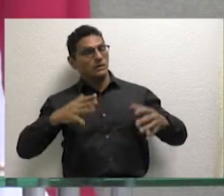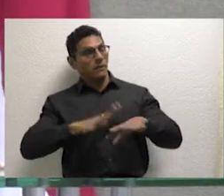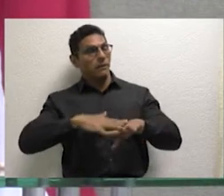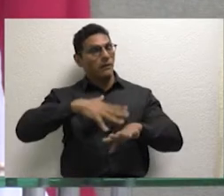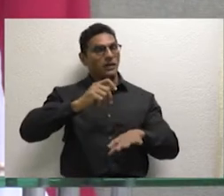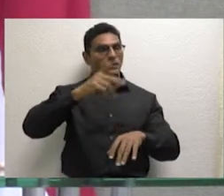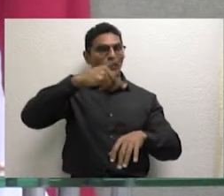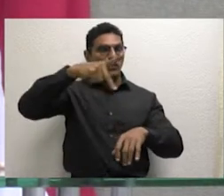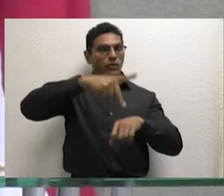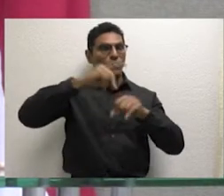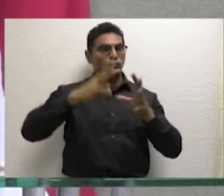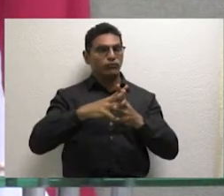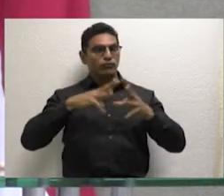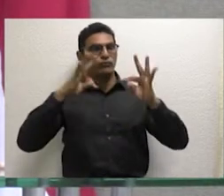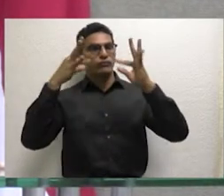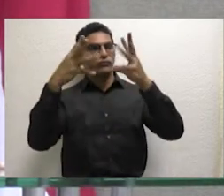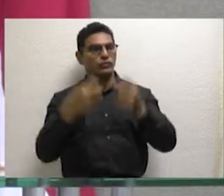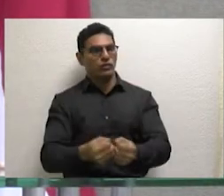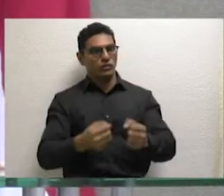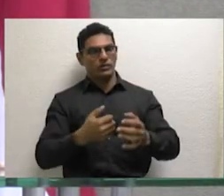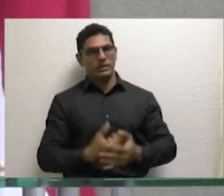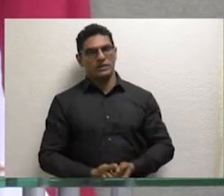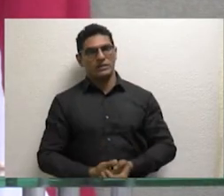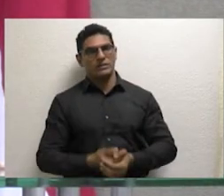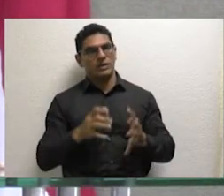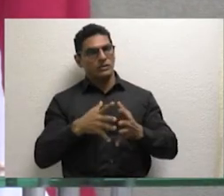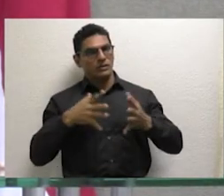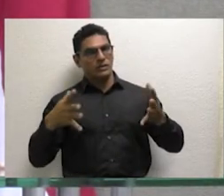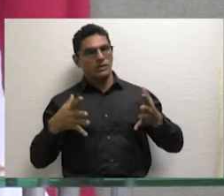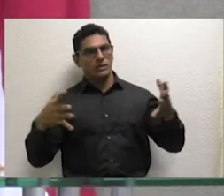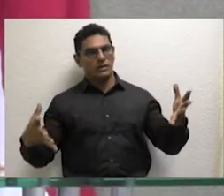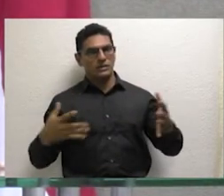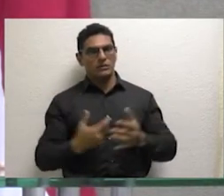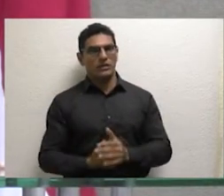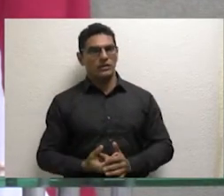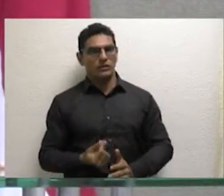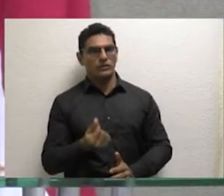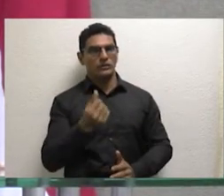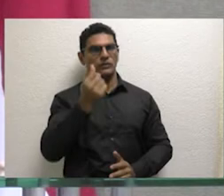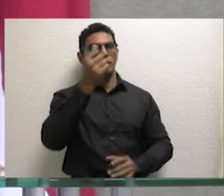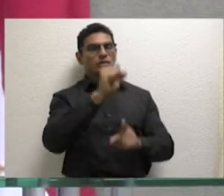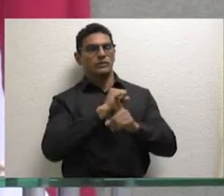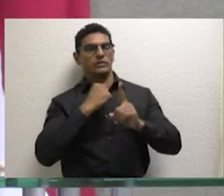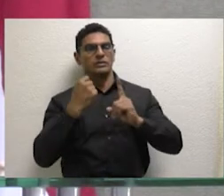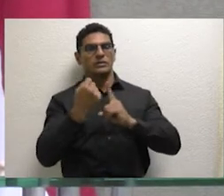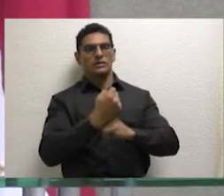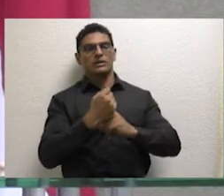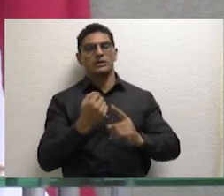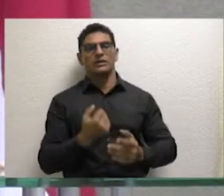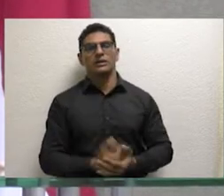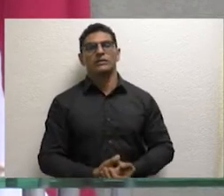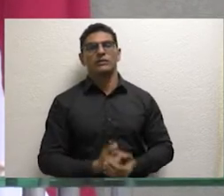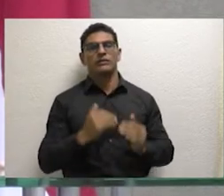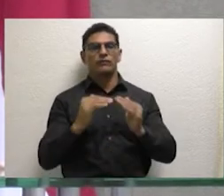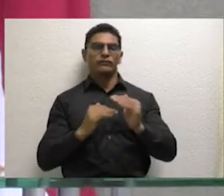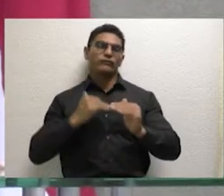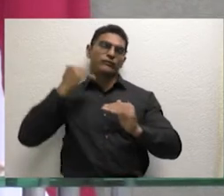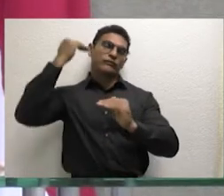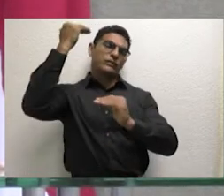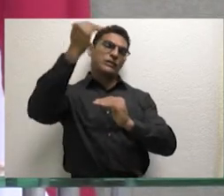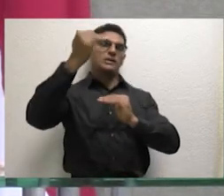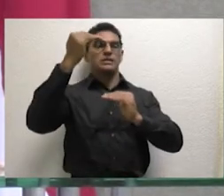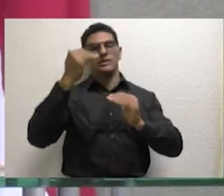mas mesmo assim o crescimento da renda da nossa sociedade foi acima da média